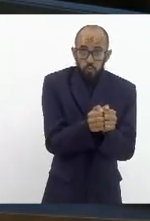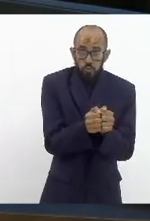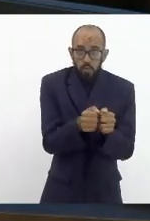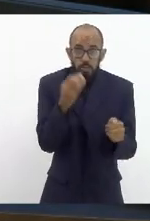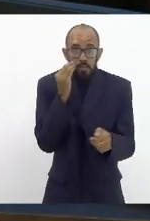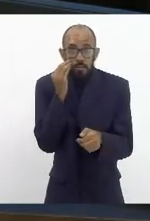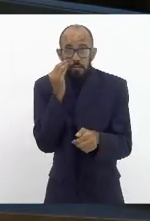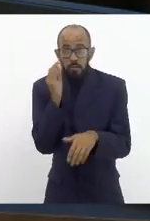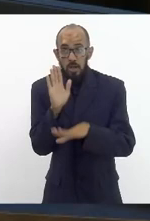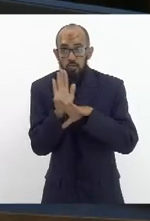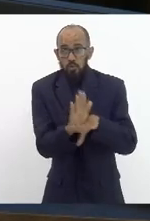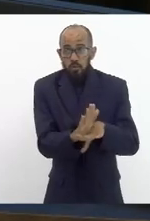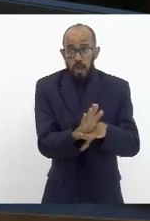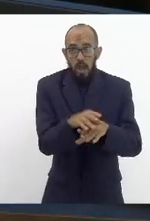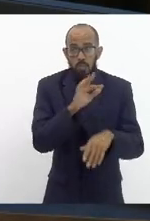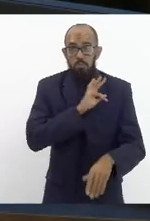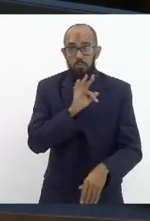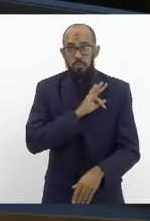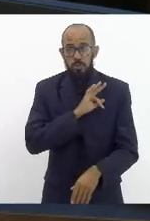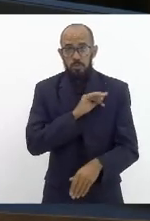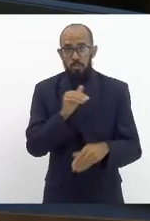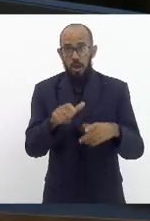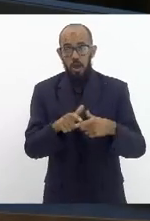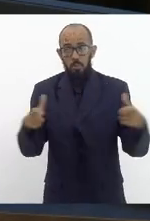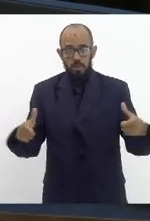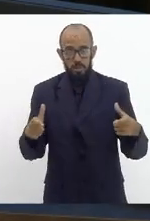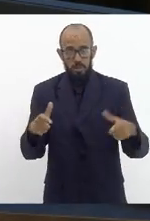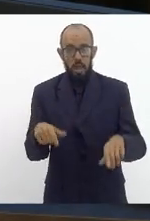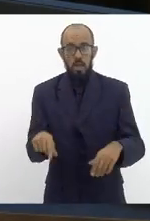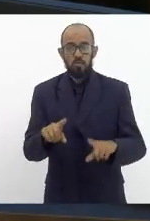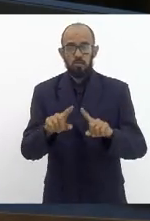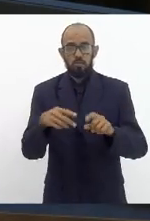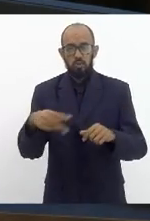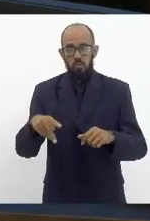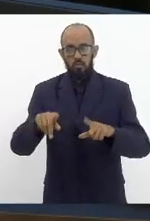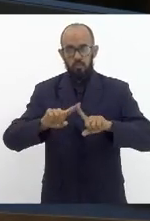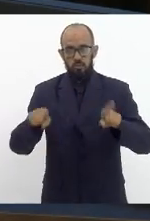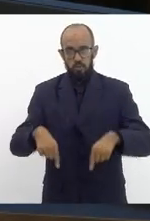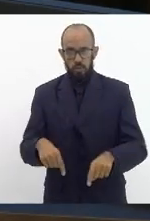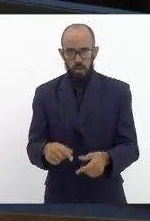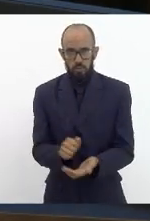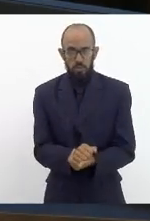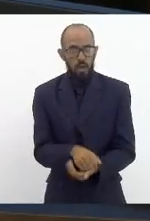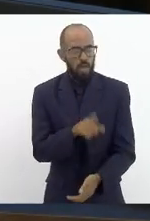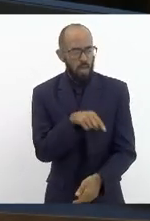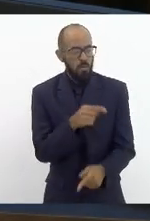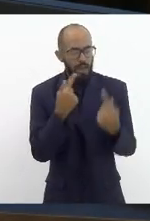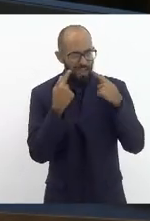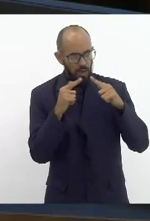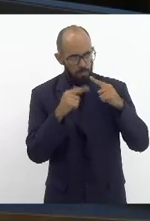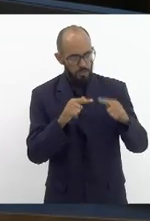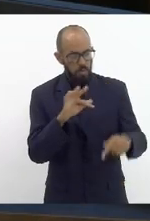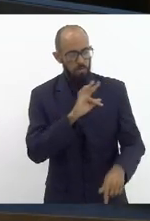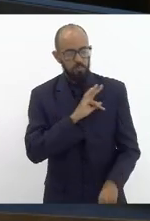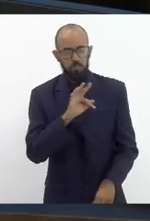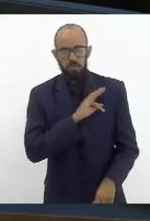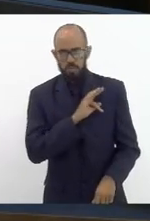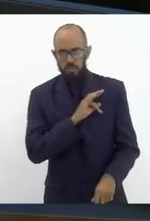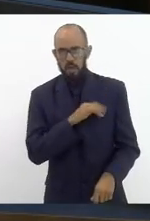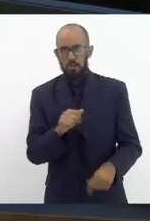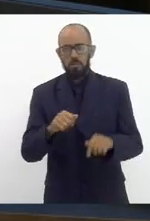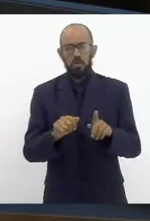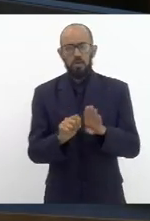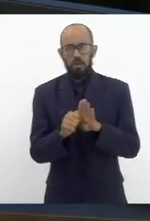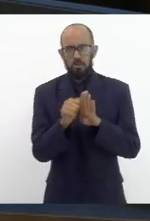a Polícia Civil para ampliar o seu efetivo. Então, aqui a minha primeira consideração é uma crítica à Polícia Civil pela forma de